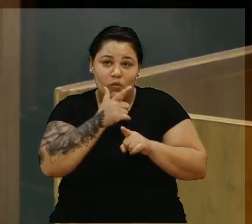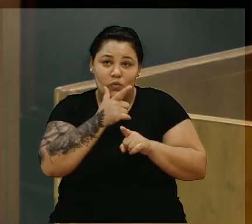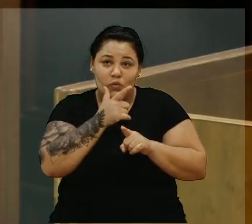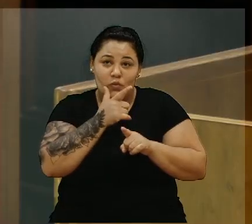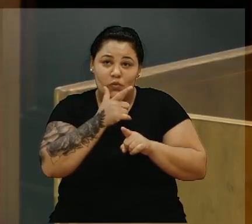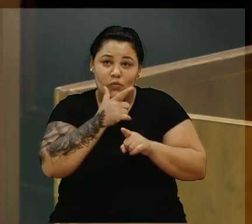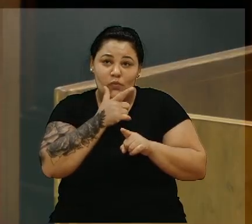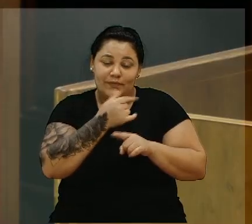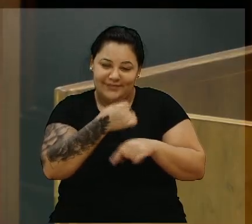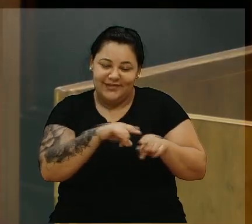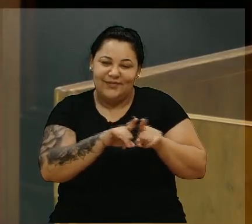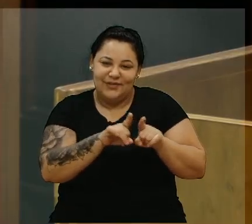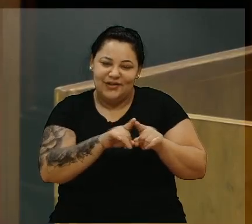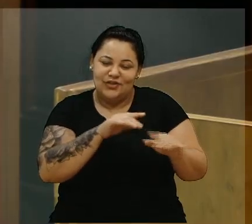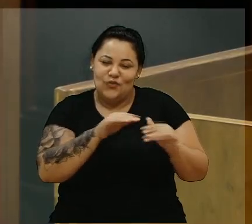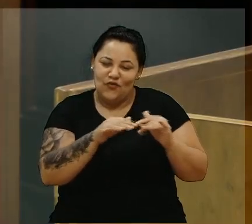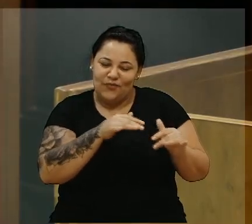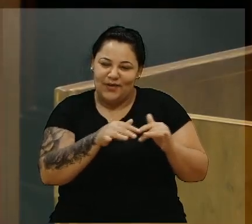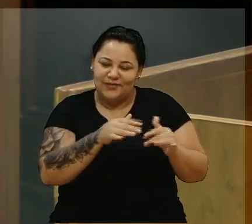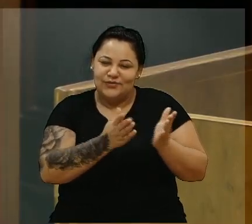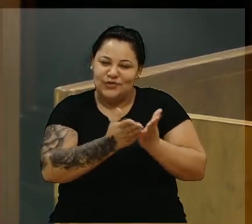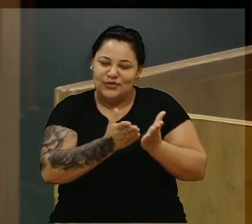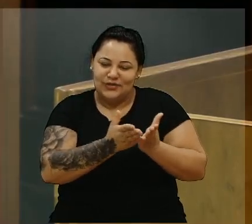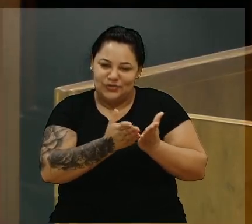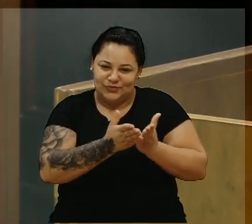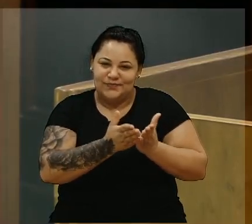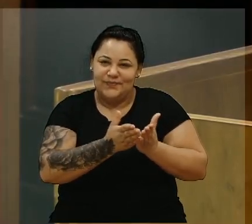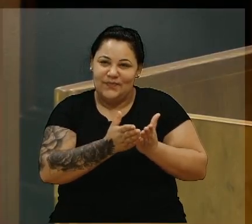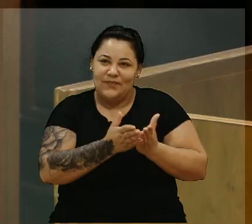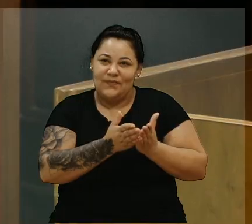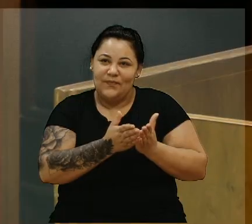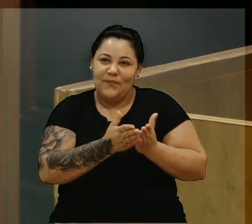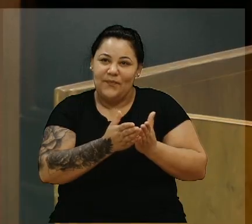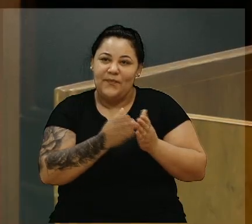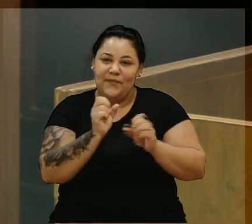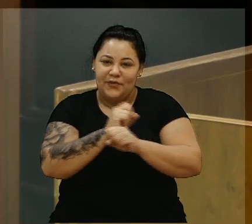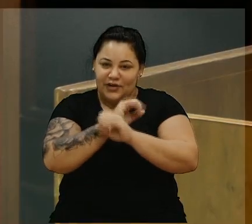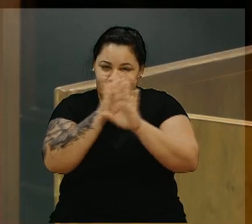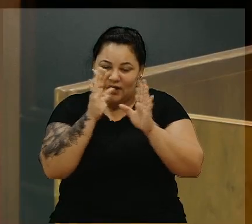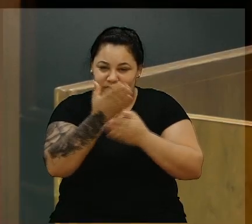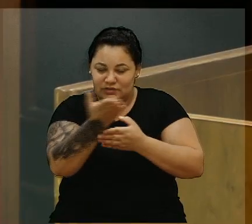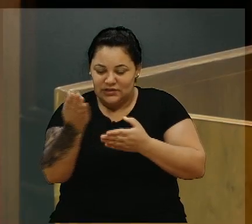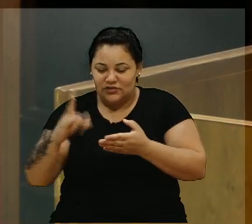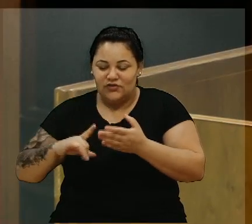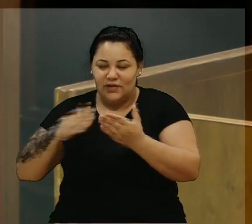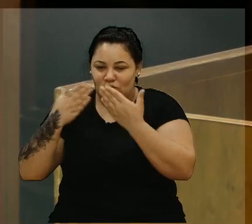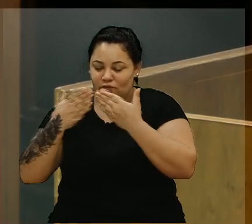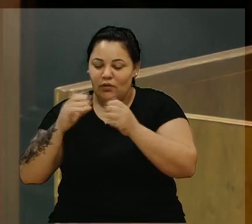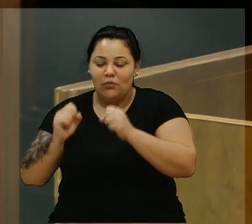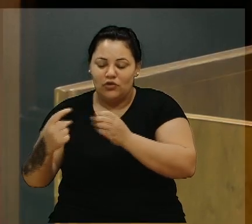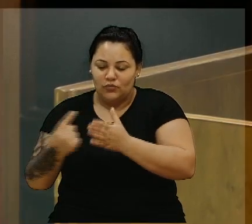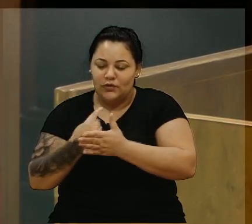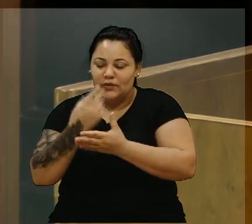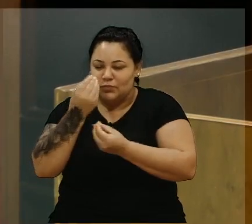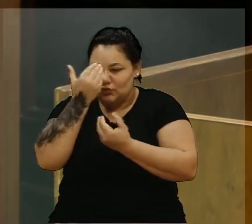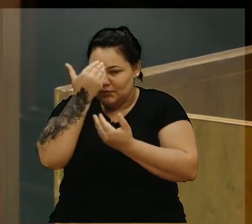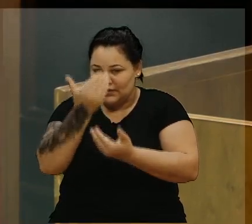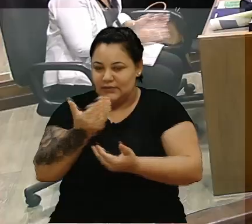nosso contemporâneo de movimento estudantil, para algum esclarecimento por parte dos vereadores e vereadoras. Muito obrigado.